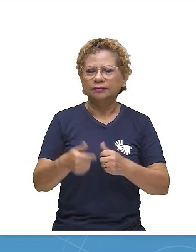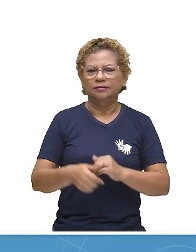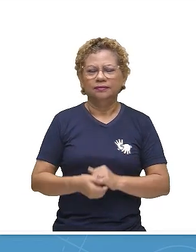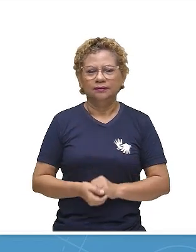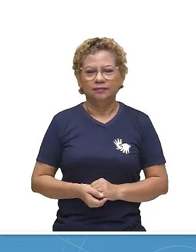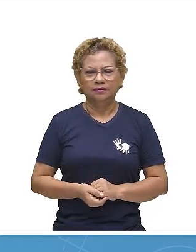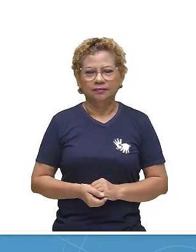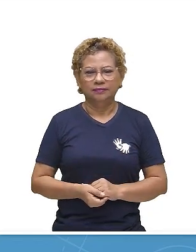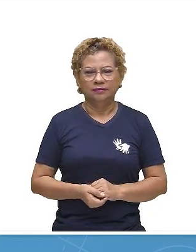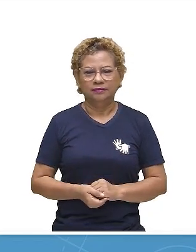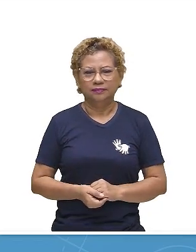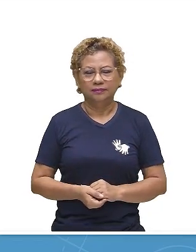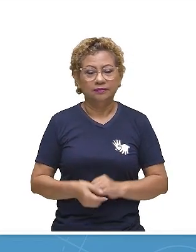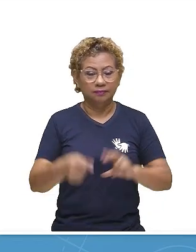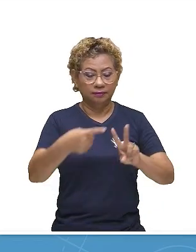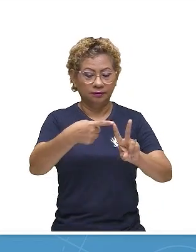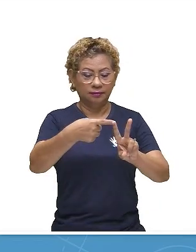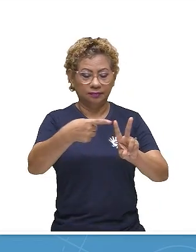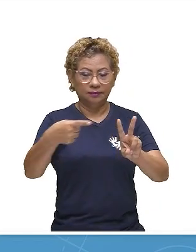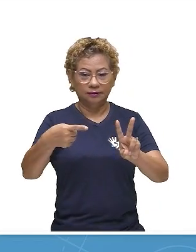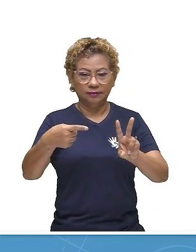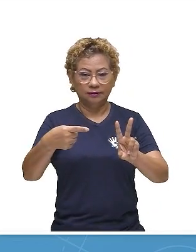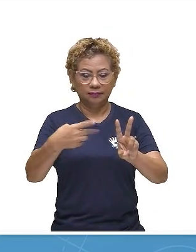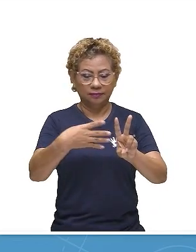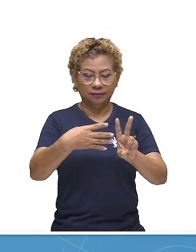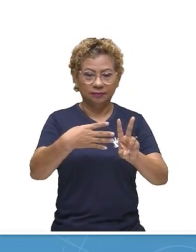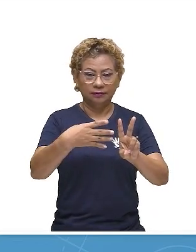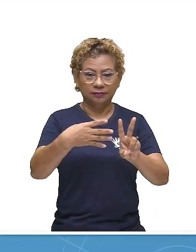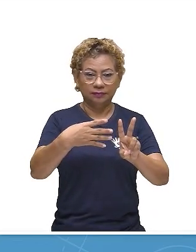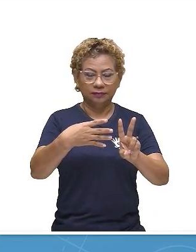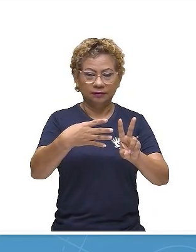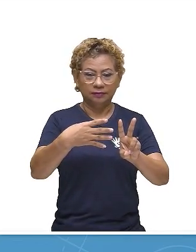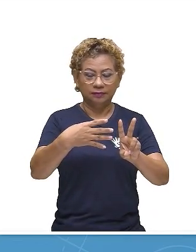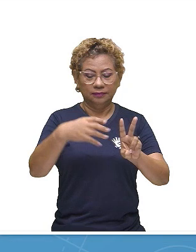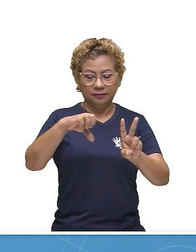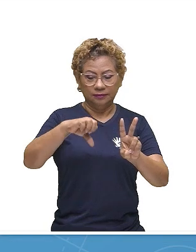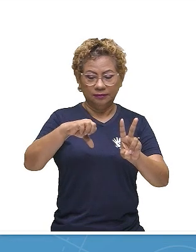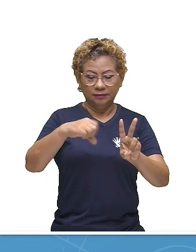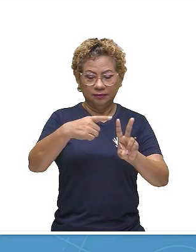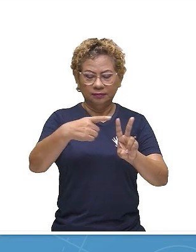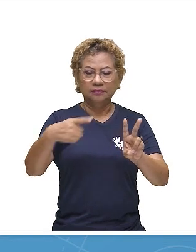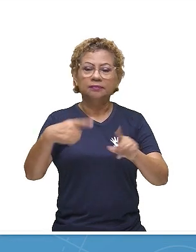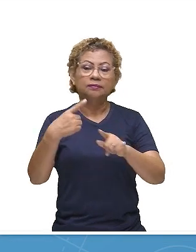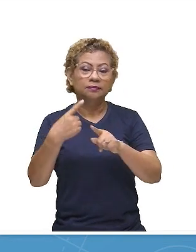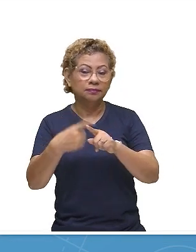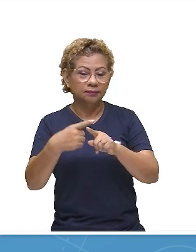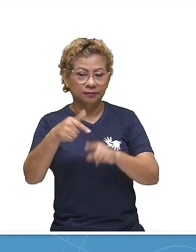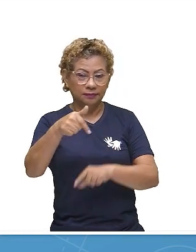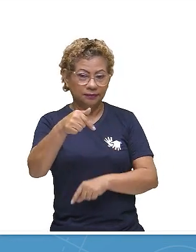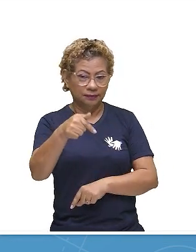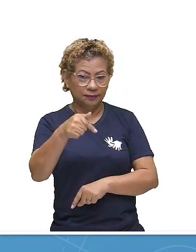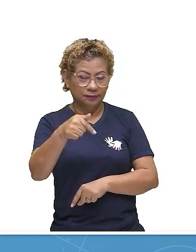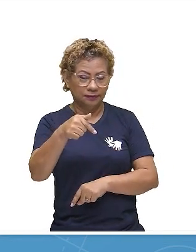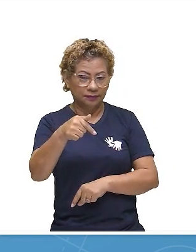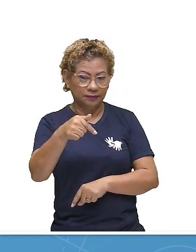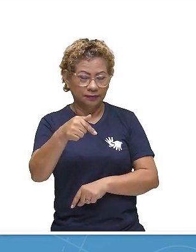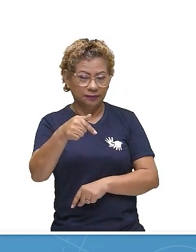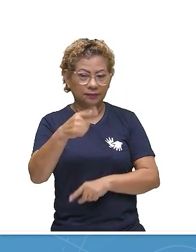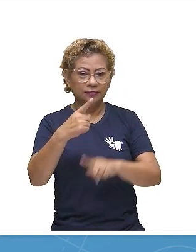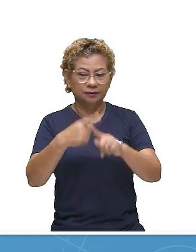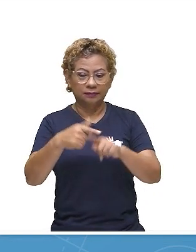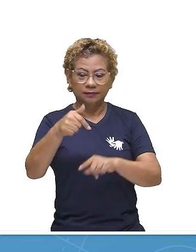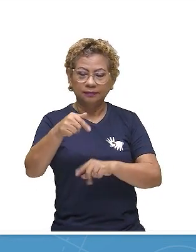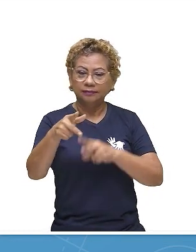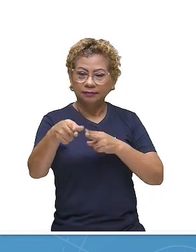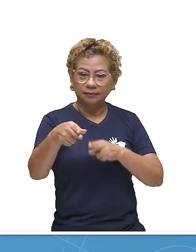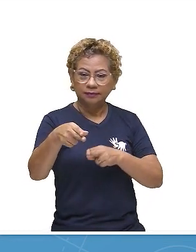de 49, né? É igual a 7 porque 7 vezes 7 é igual a 49. Parabéns aí a